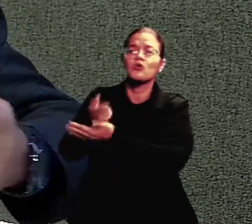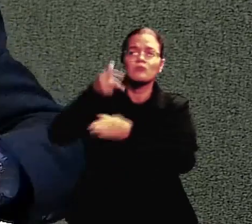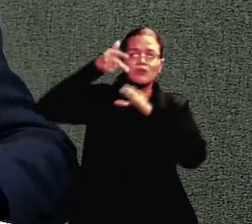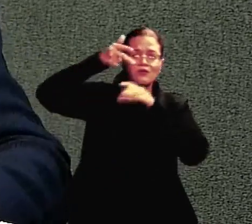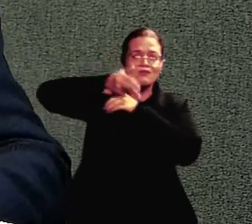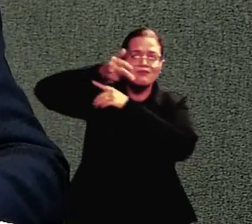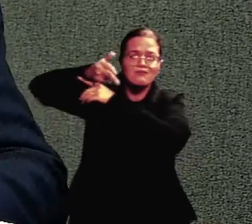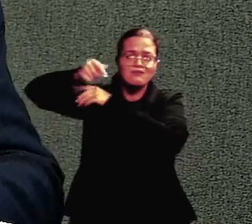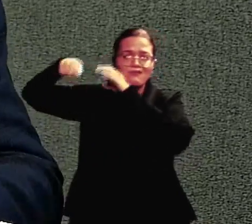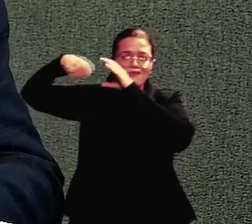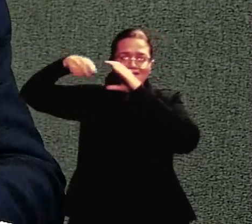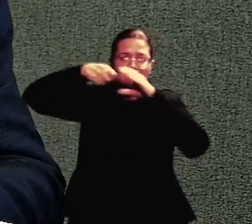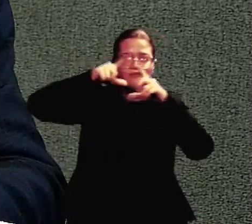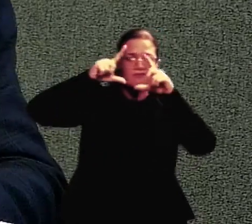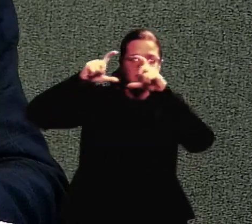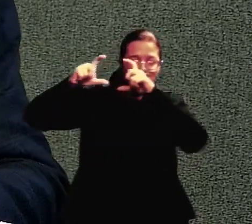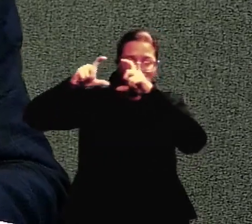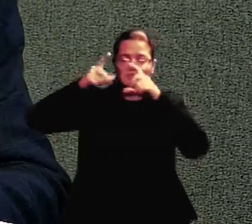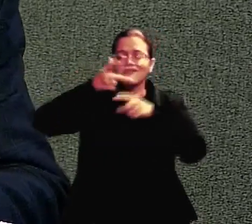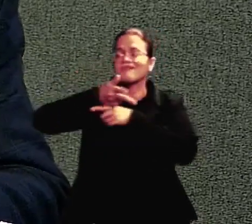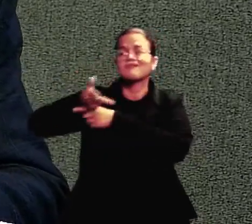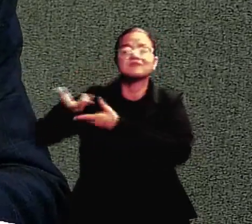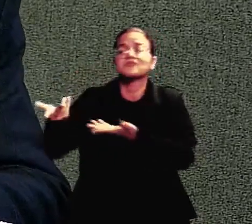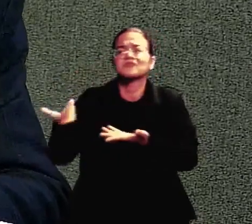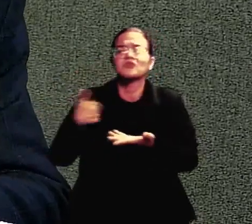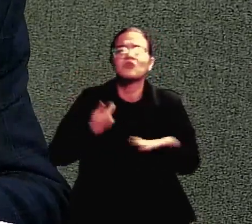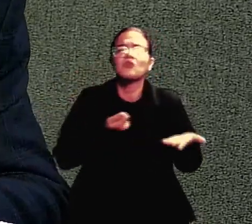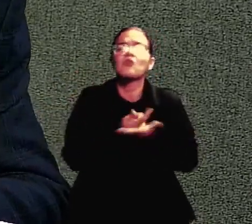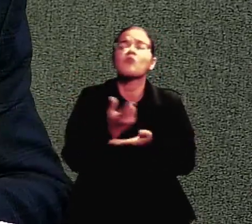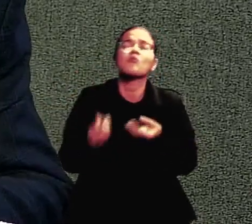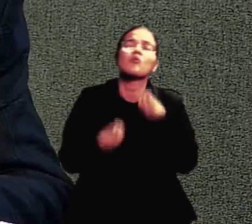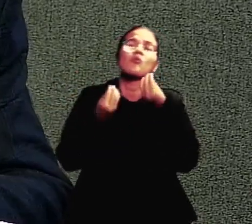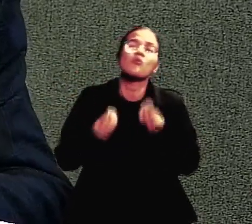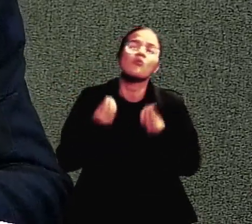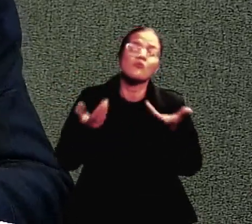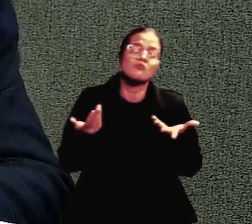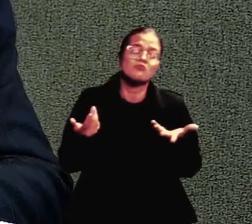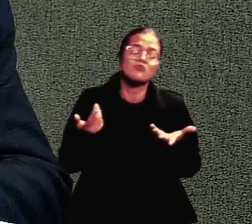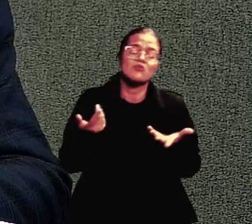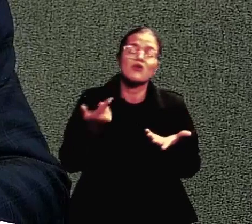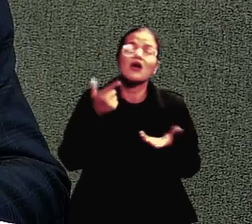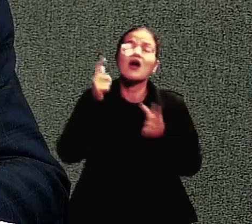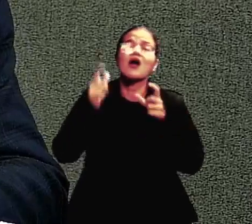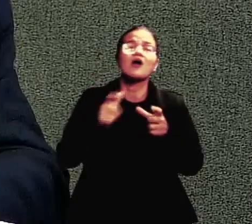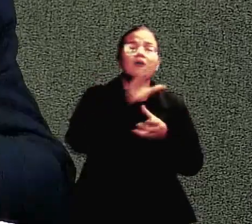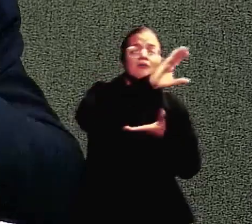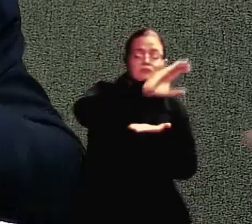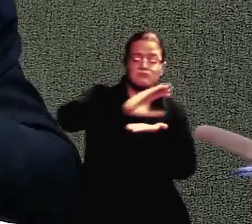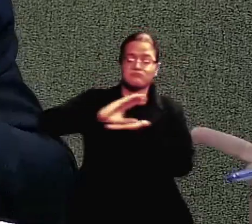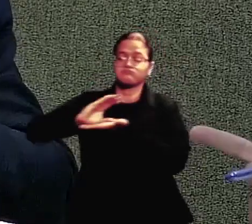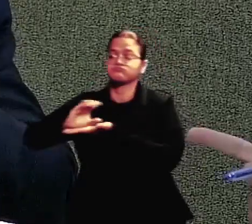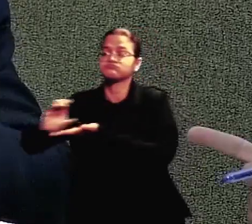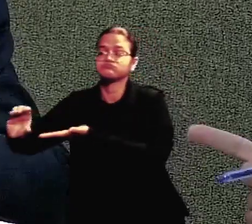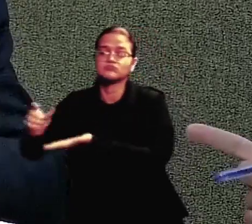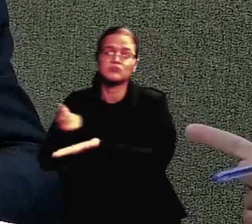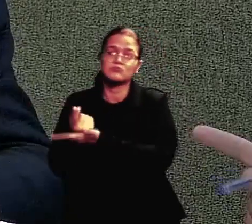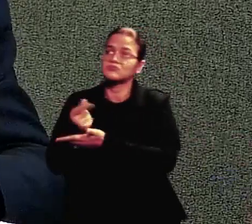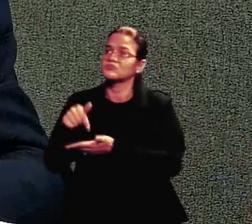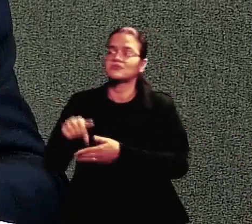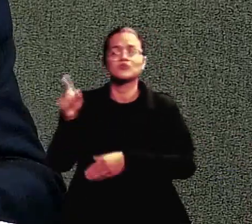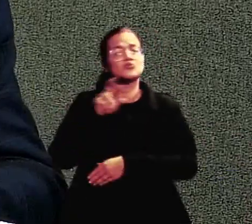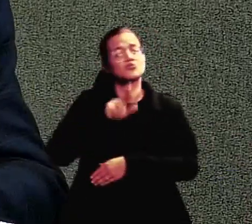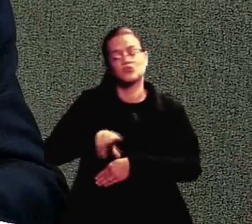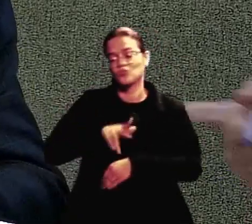ser o custo? Qual que vai ser a receita que vai ser mitigada em função da instalação dessas câmeras? Não é